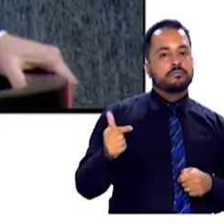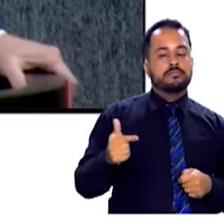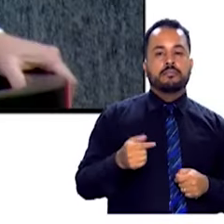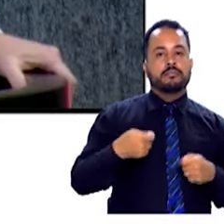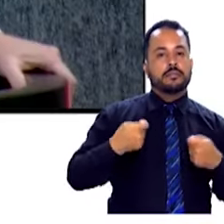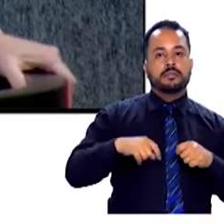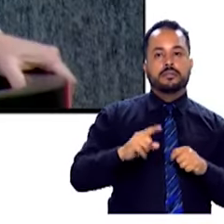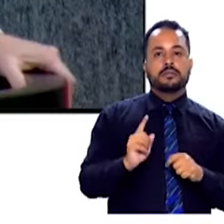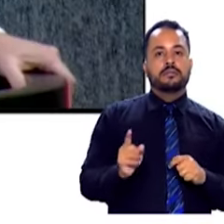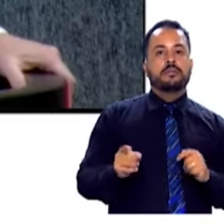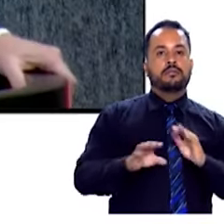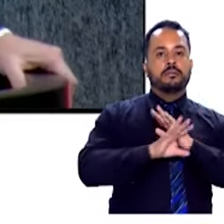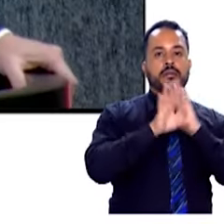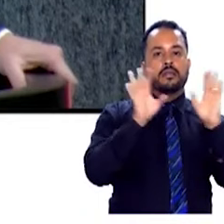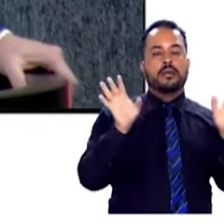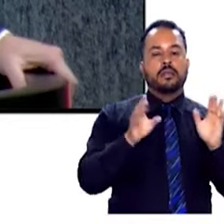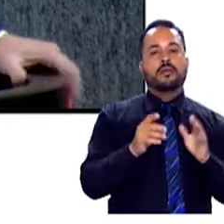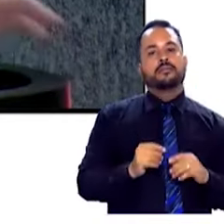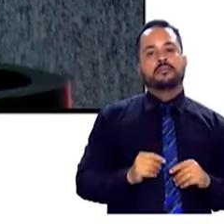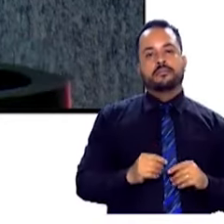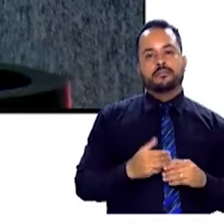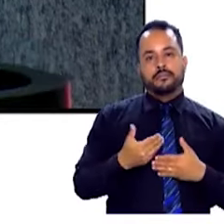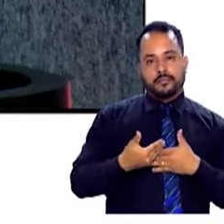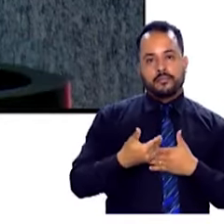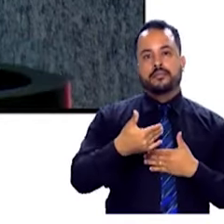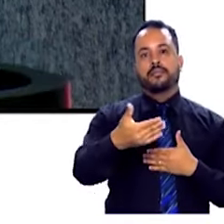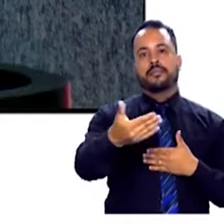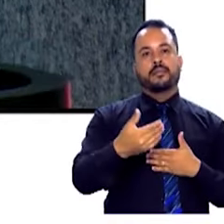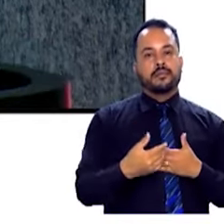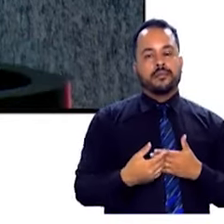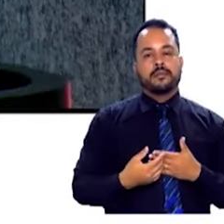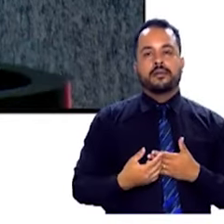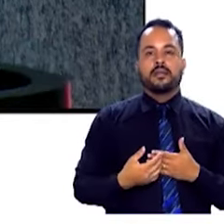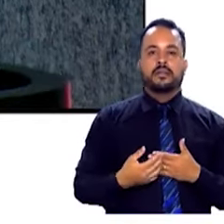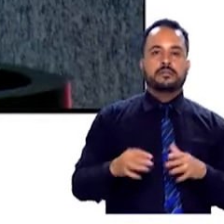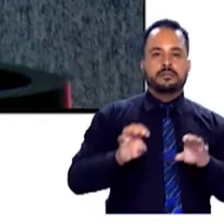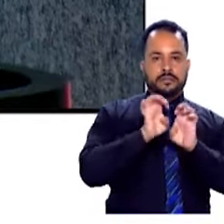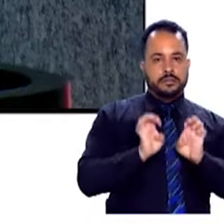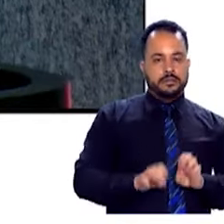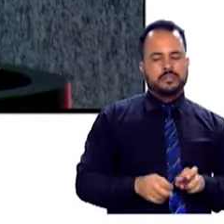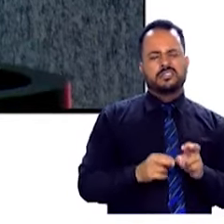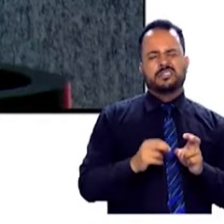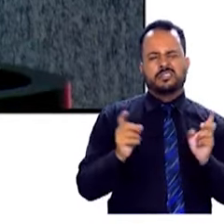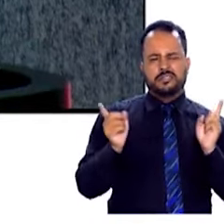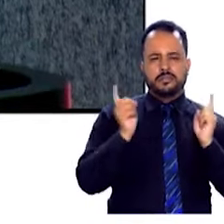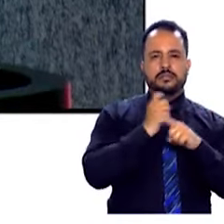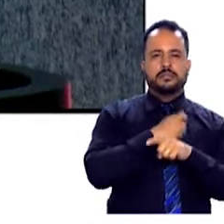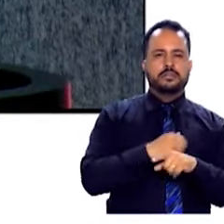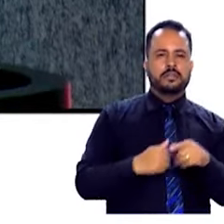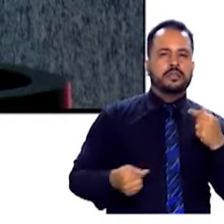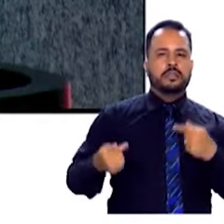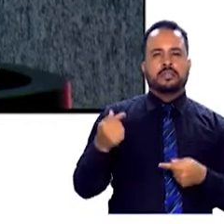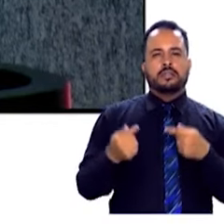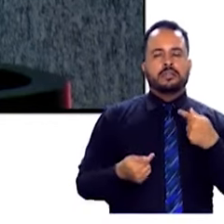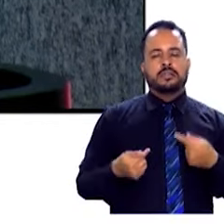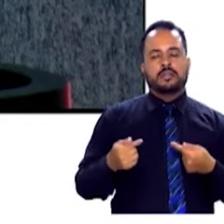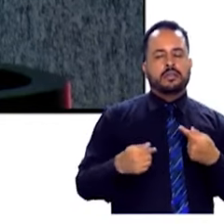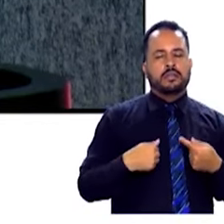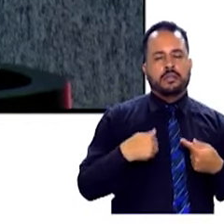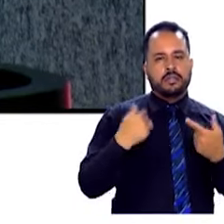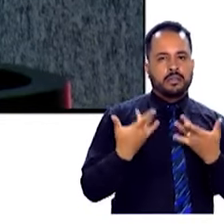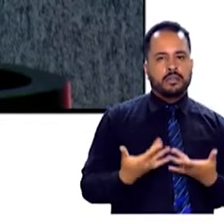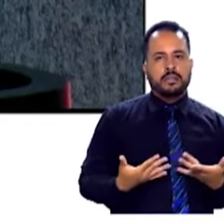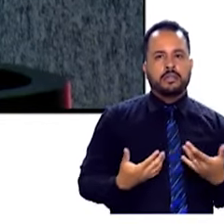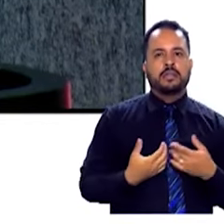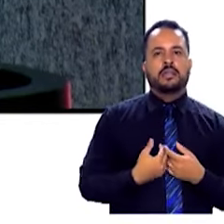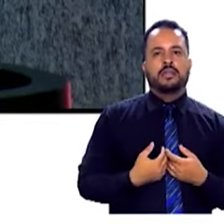explícita pois bem a estrutura é complicada mas em princípio e e e a discussão sobre isso tá então eu tô dando para vocês a a